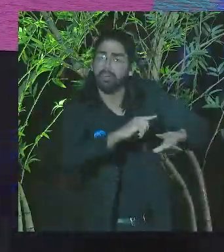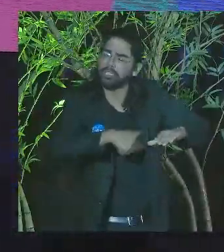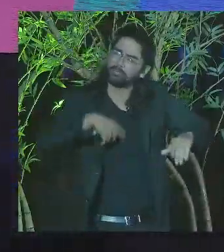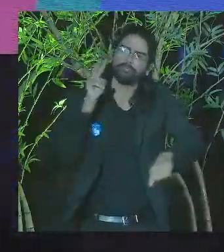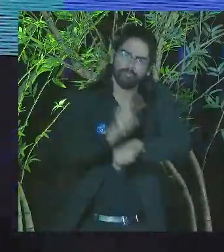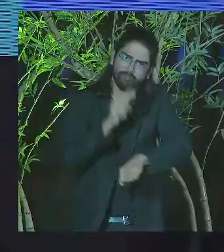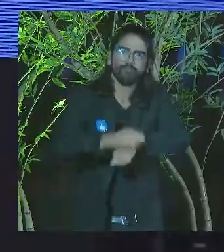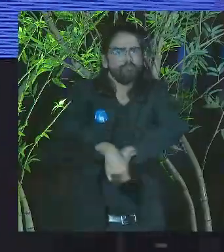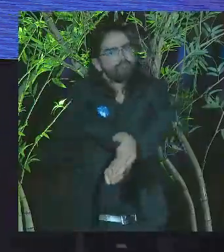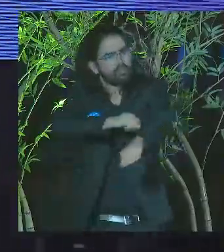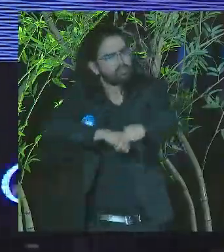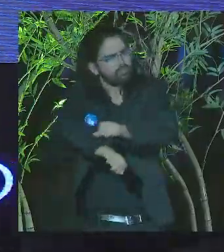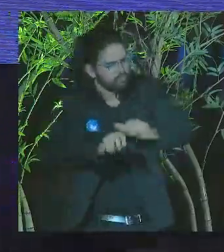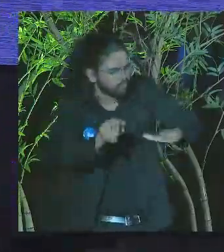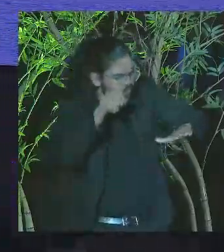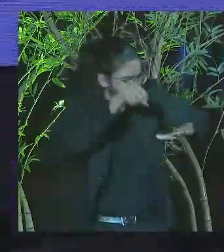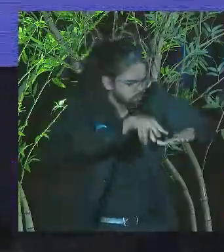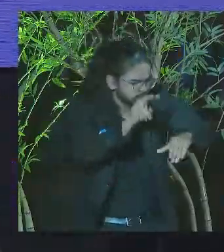ali, continua,